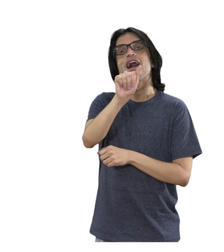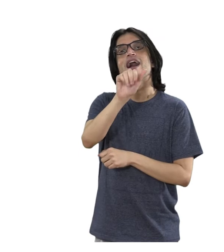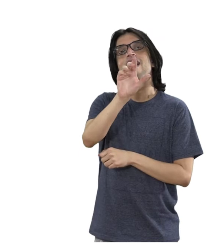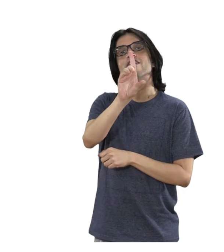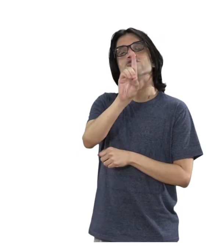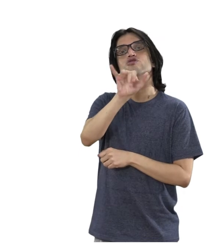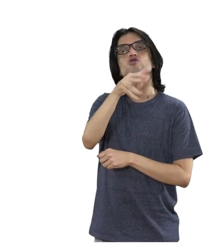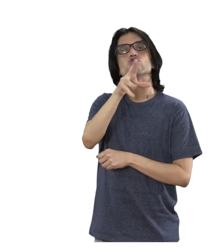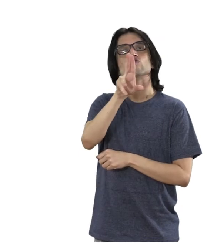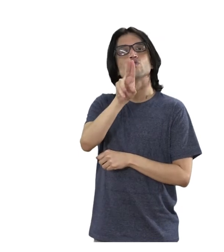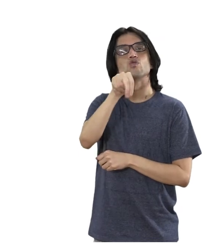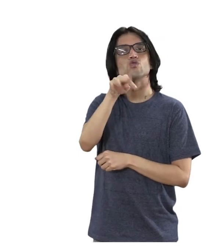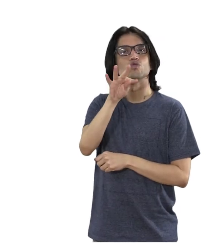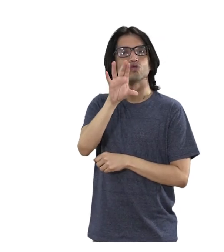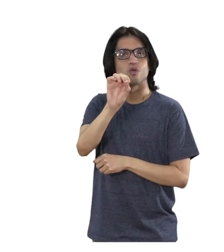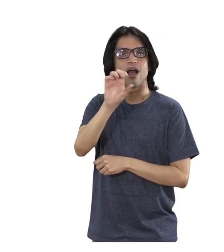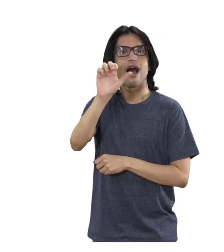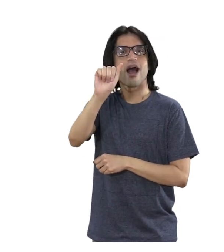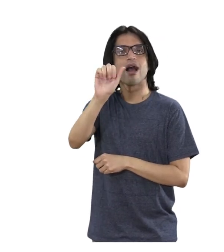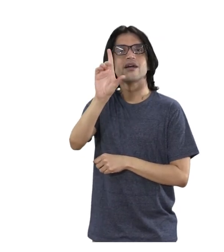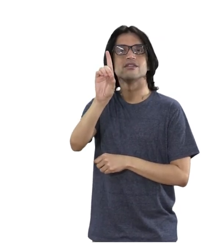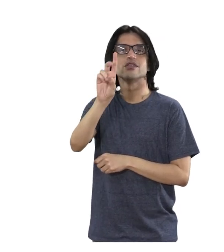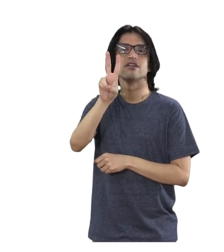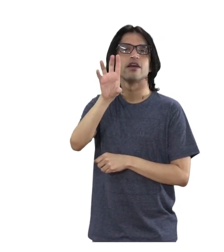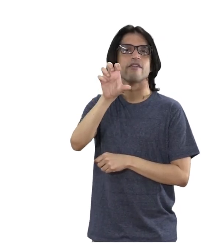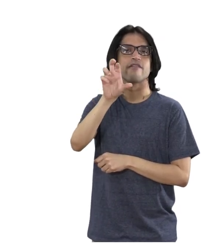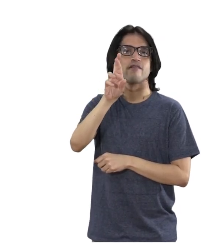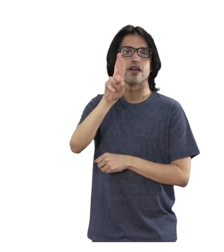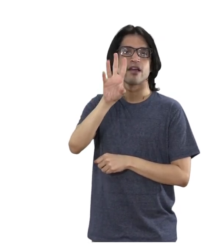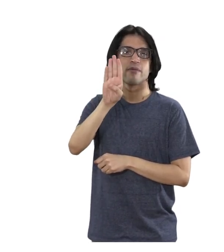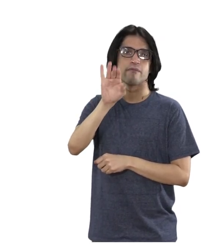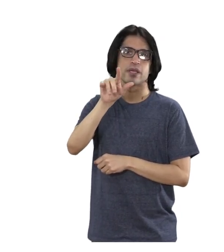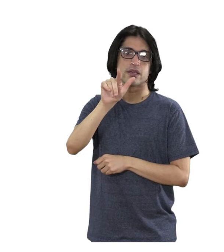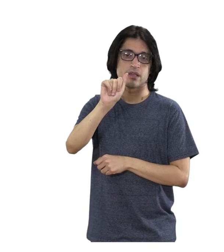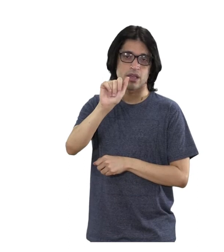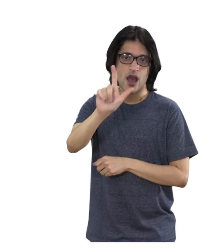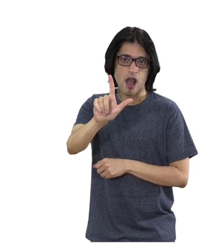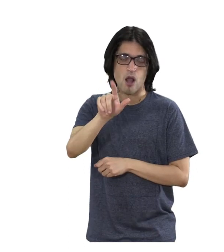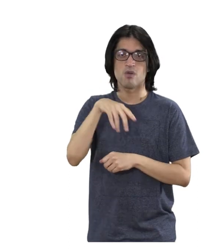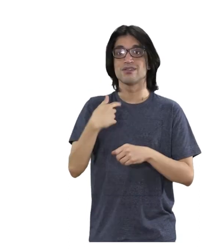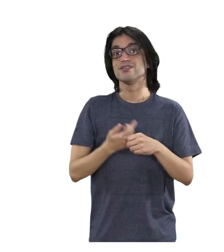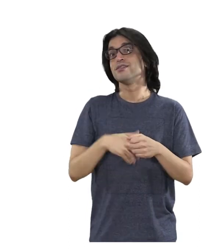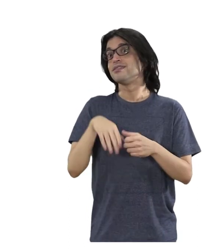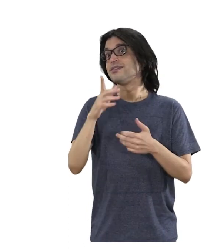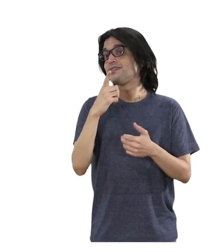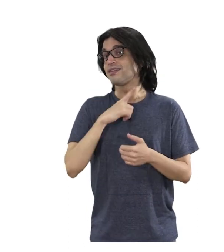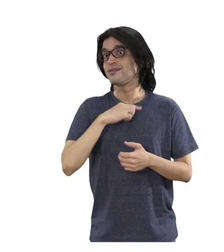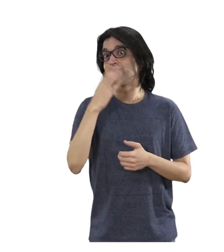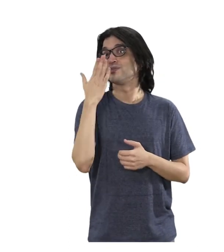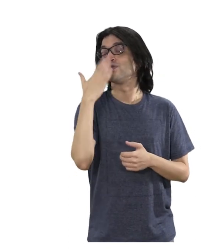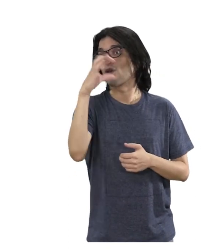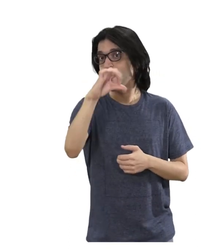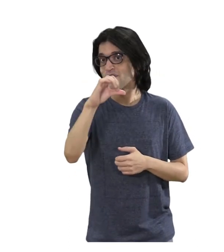frase. Dependendo da função que exercem, as orações subordinadas adverbiais são classificadas em 9 tipos: